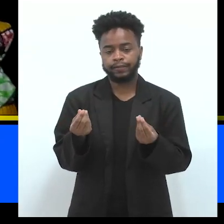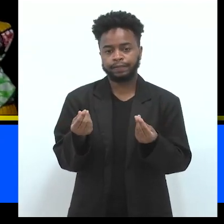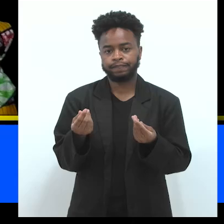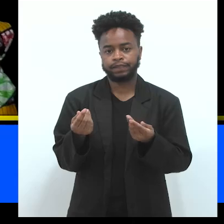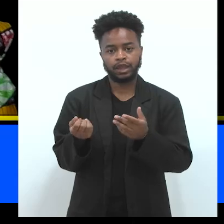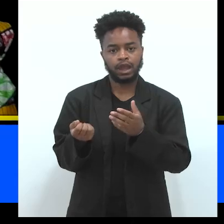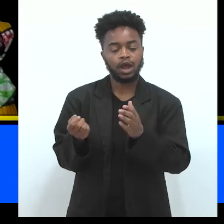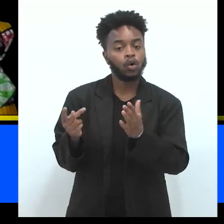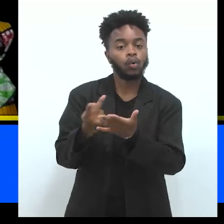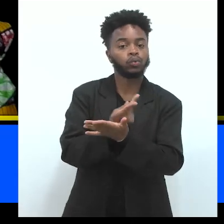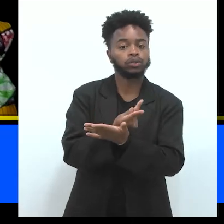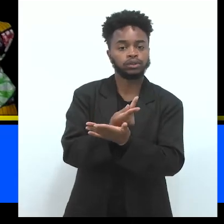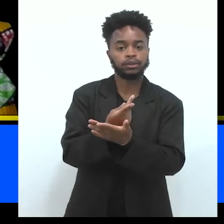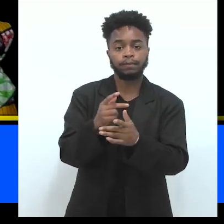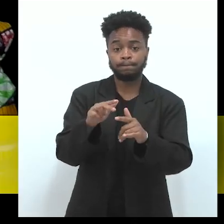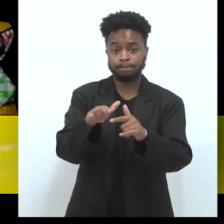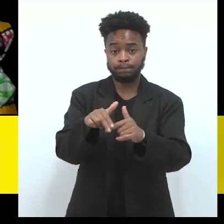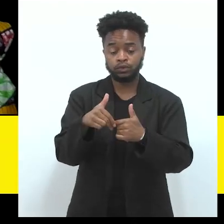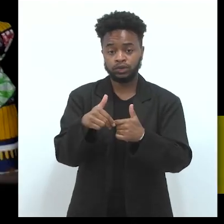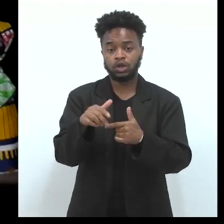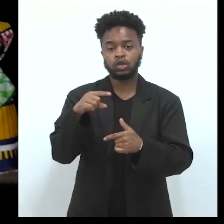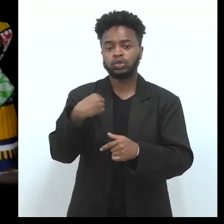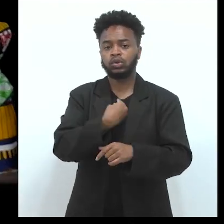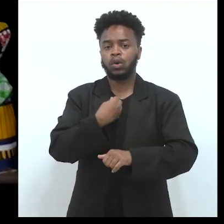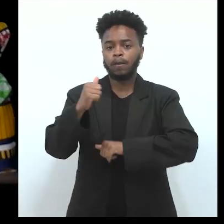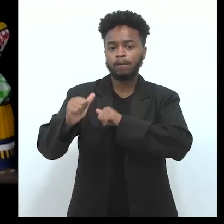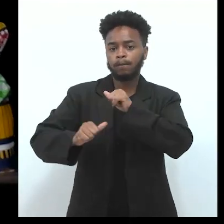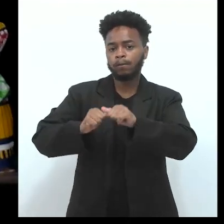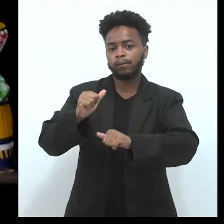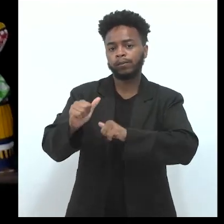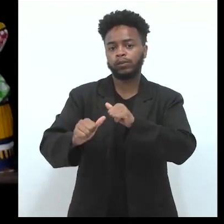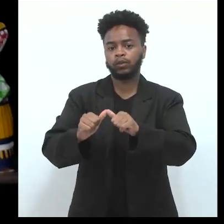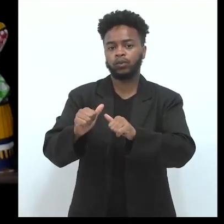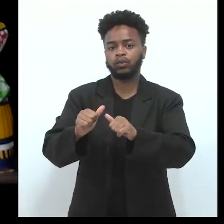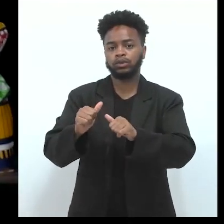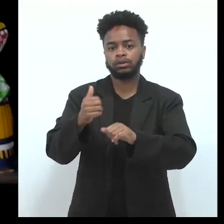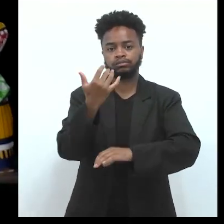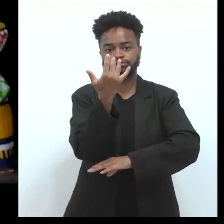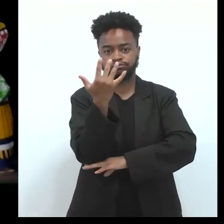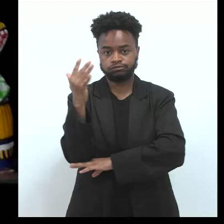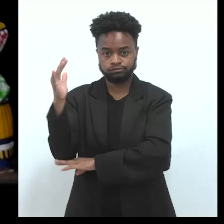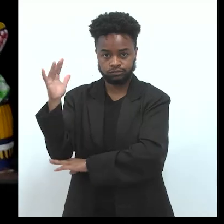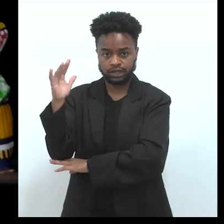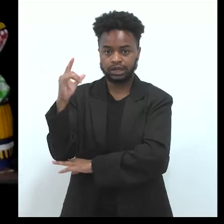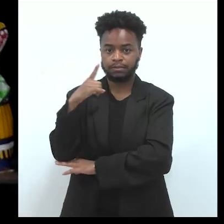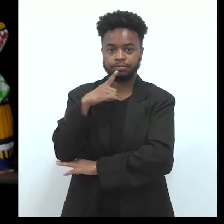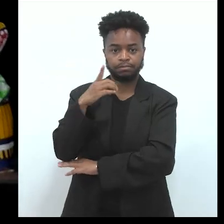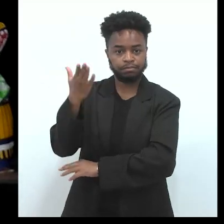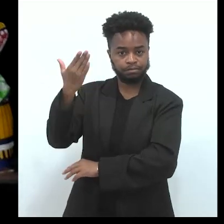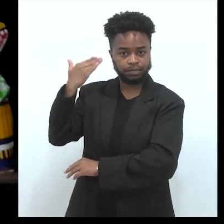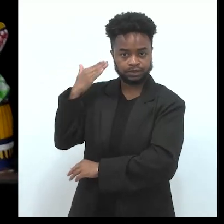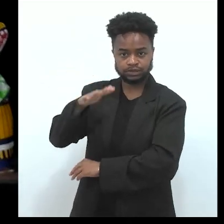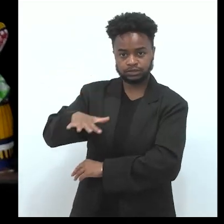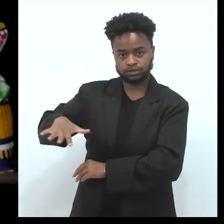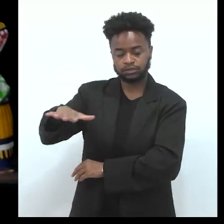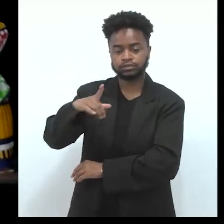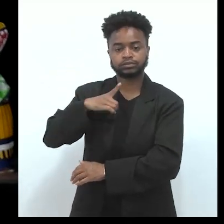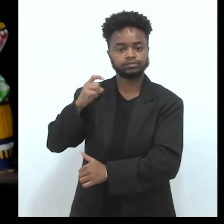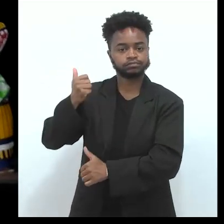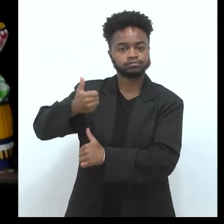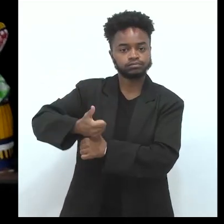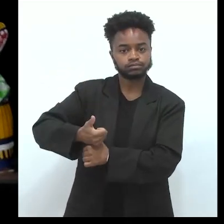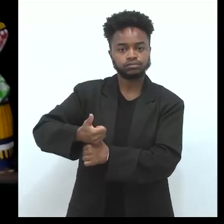é produzido porque a gente altera toda a vegetação que havia naquela região, a